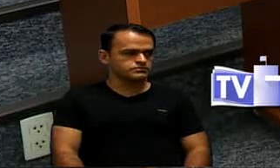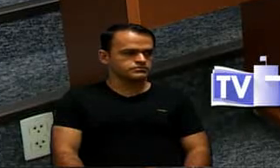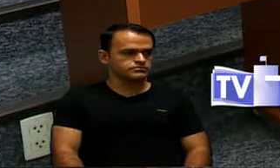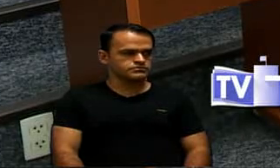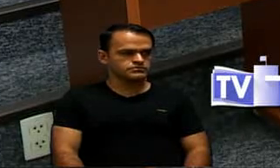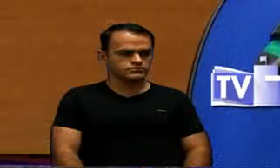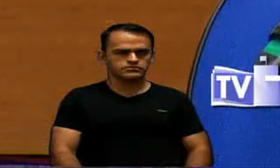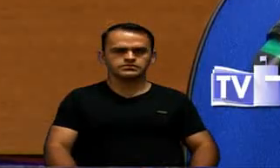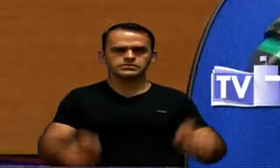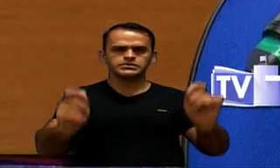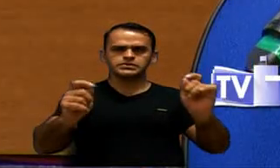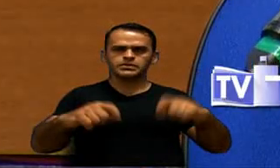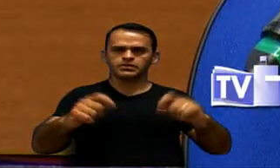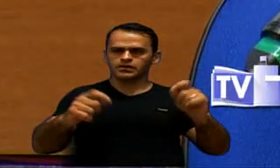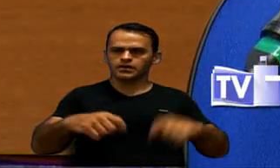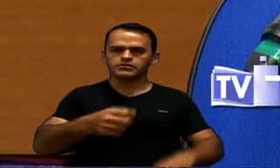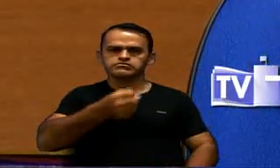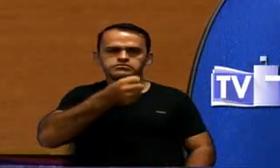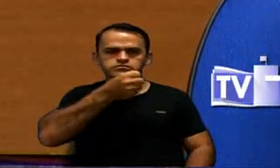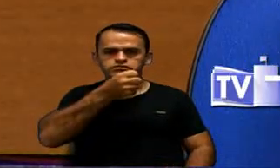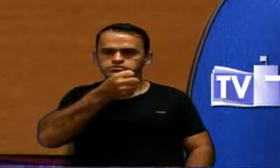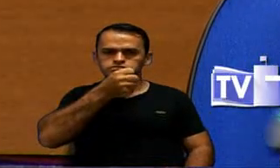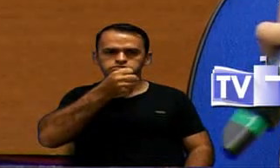Tem como a produção abrir?